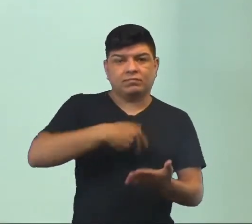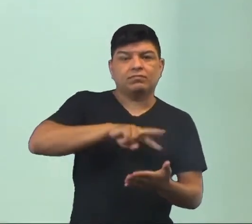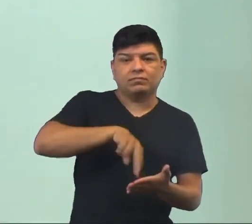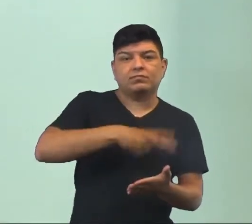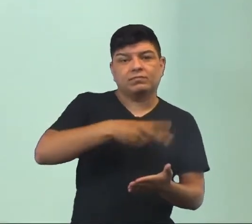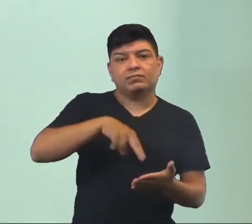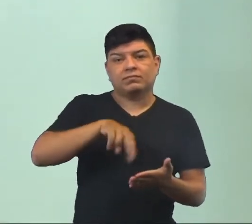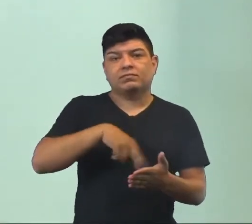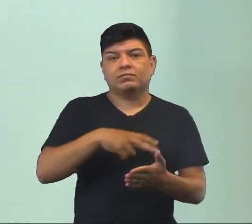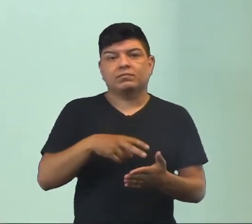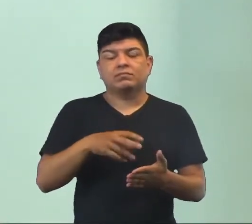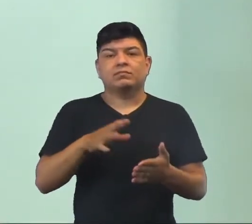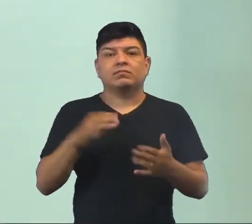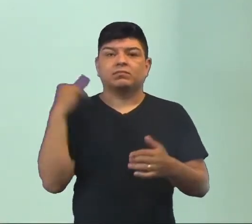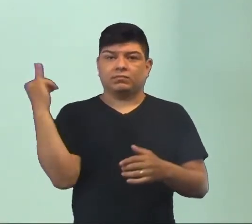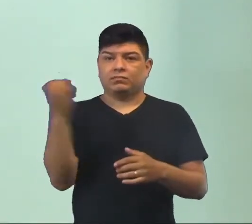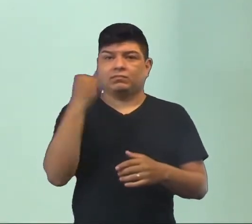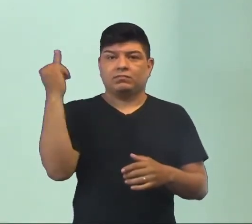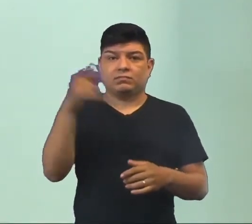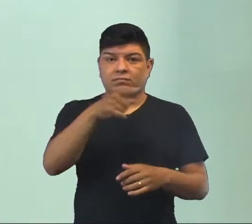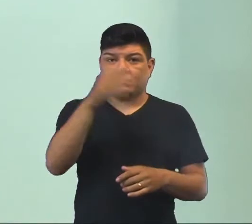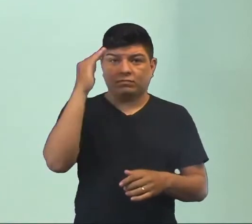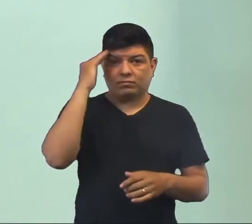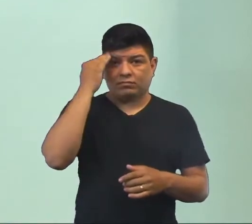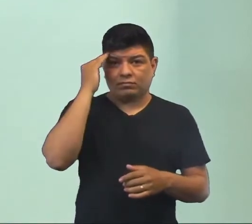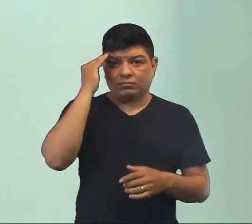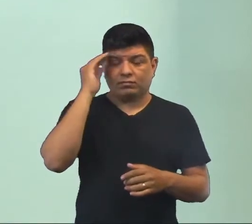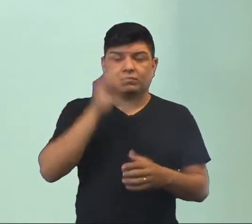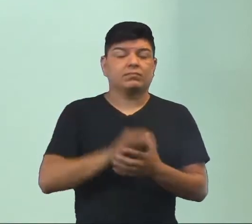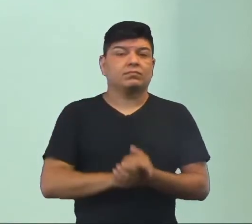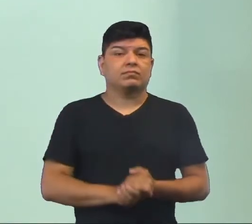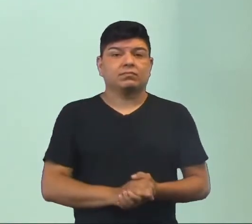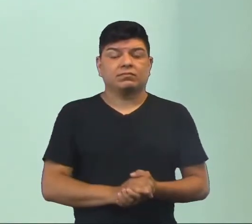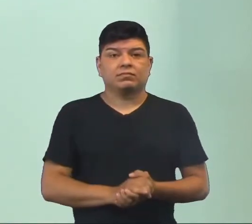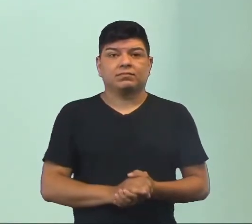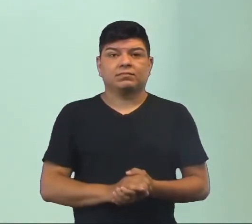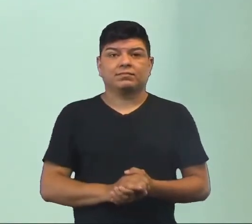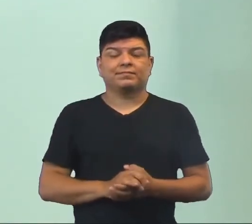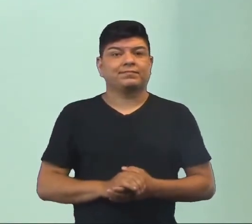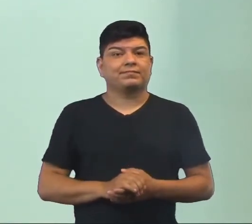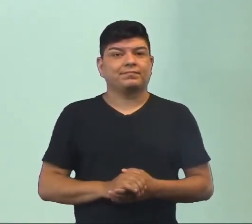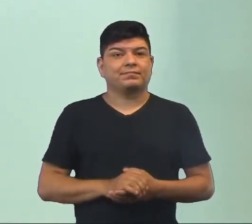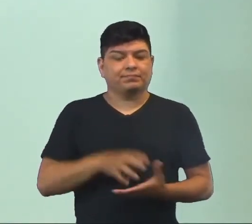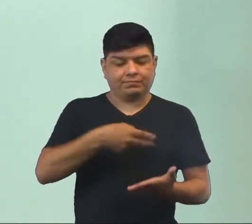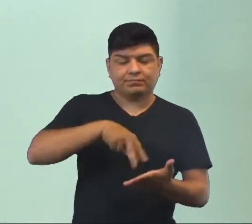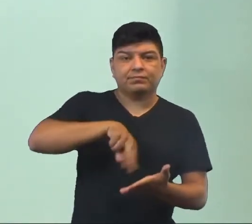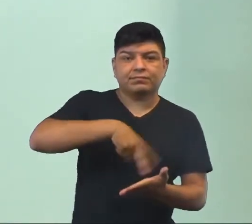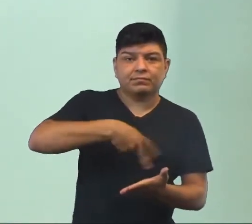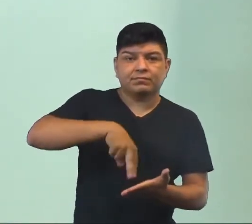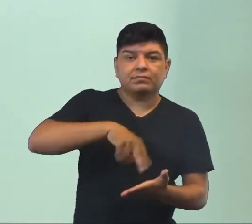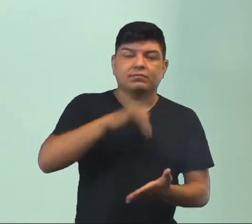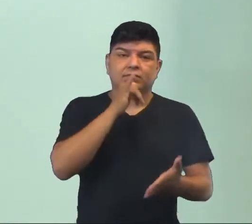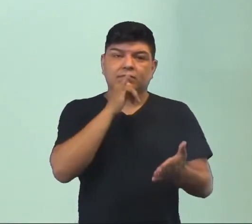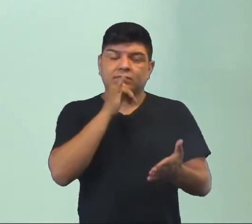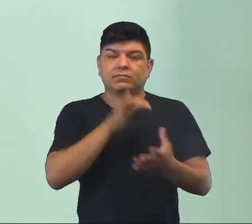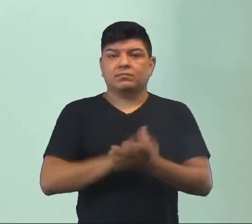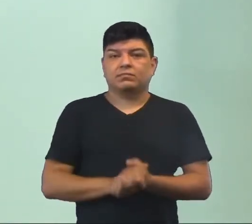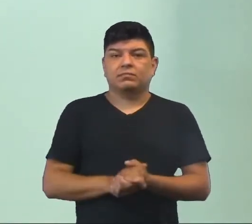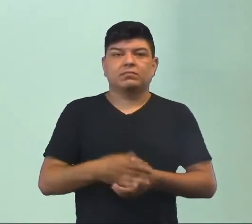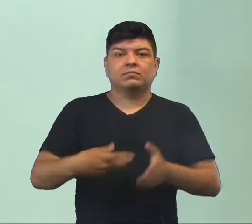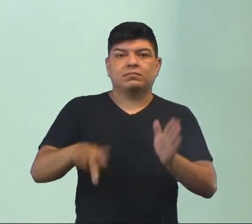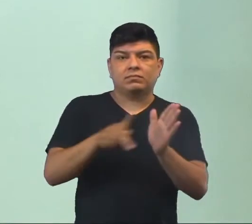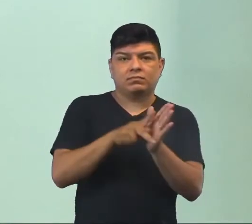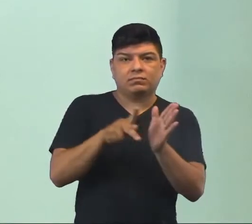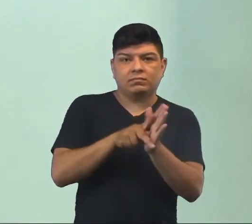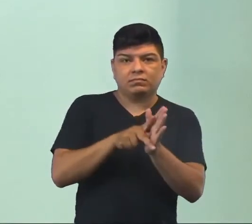né, e falar sobre elas, é importante que vocês entendam que elas não são danças, por exemplo,